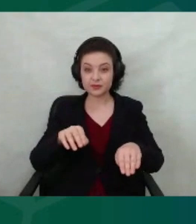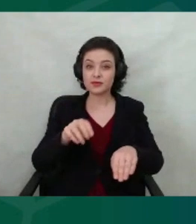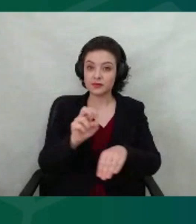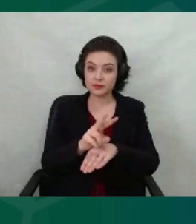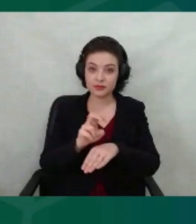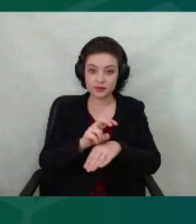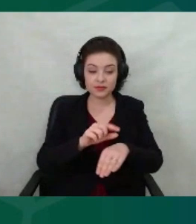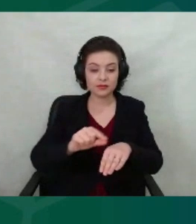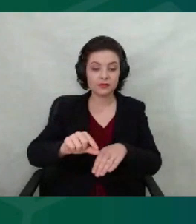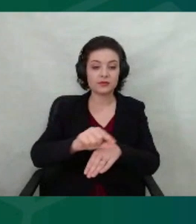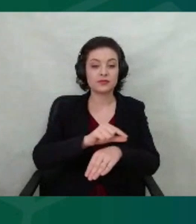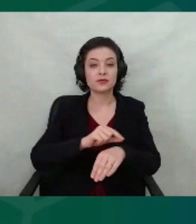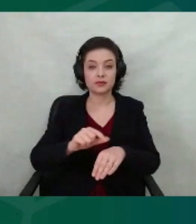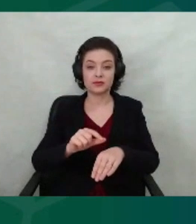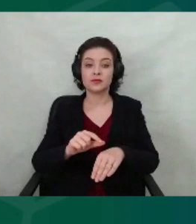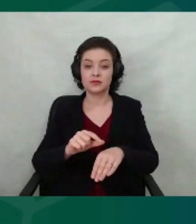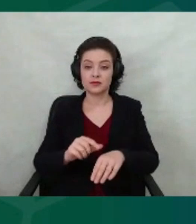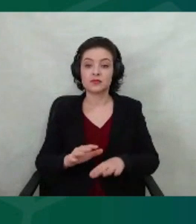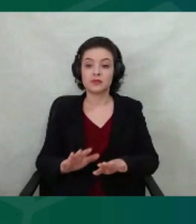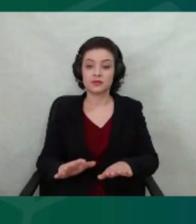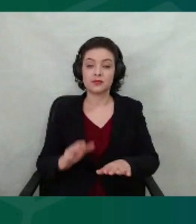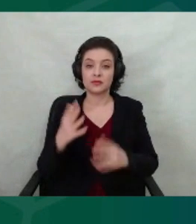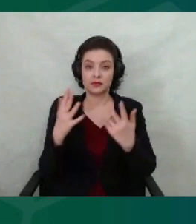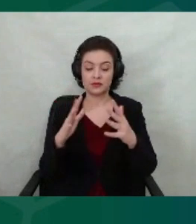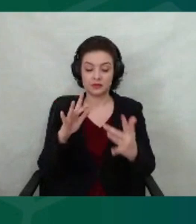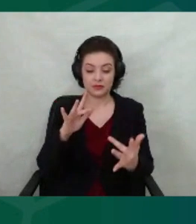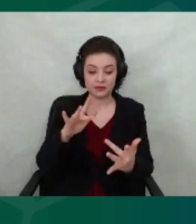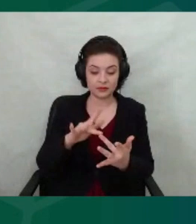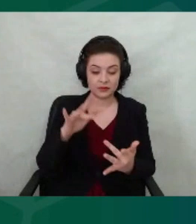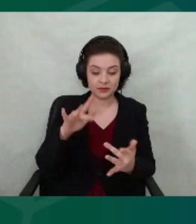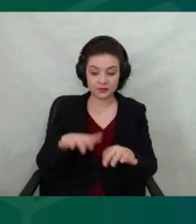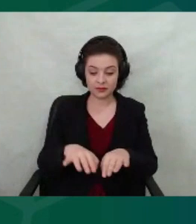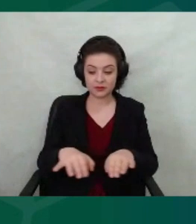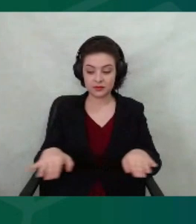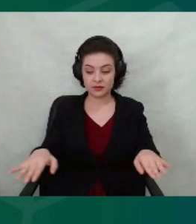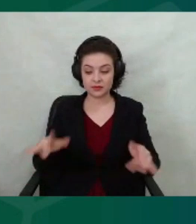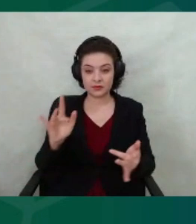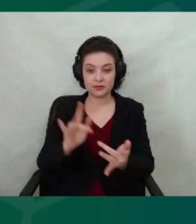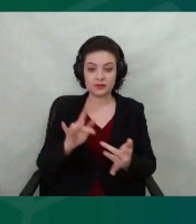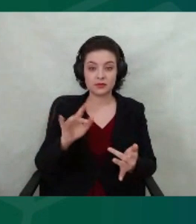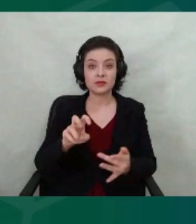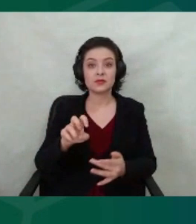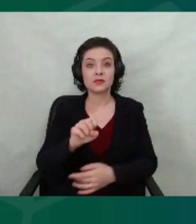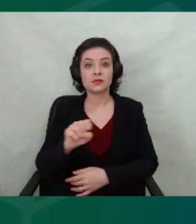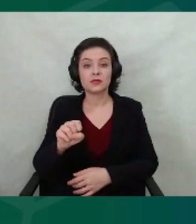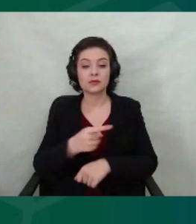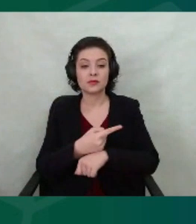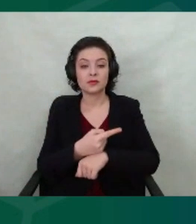né, quando a mão em contato com essa superfície, em apenas 5 segundos, ela transfere cerca